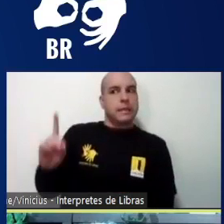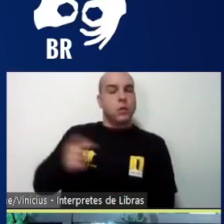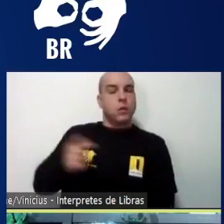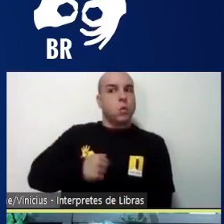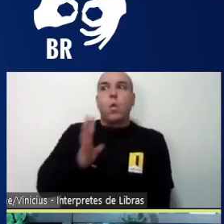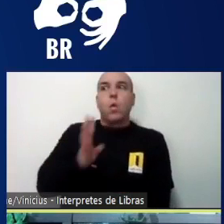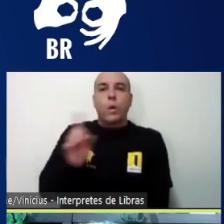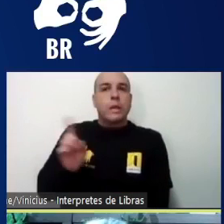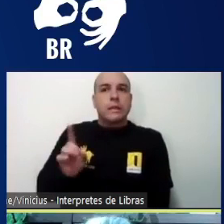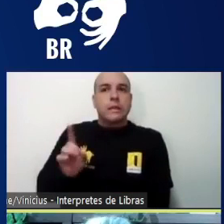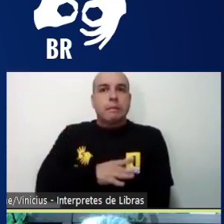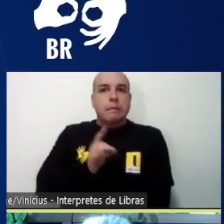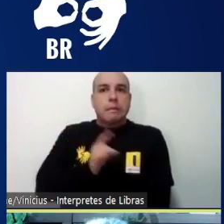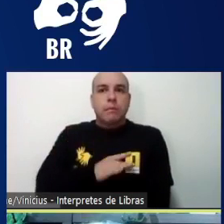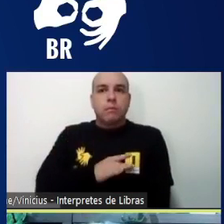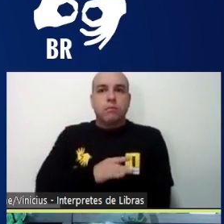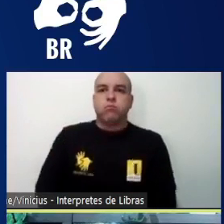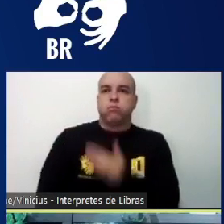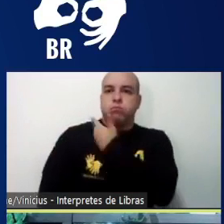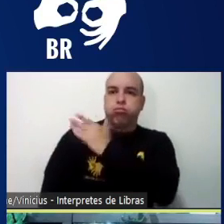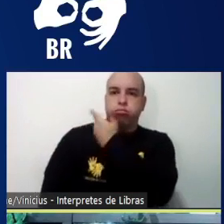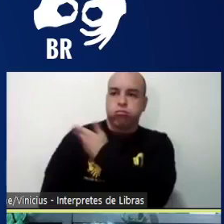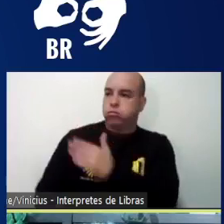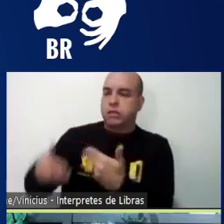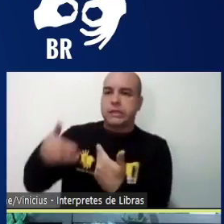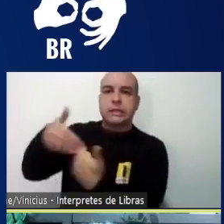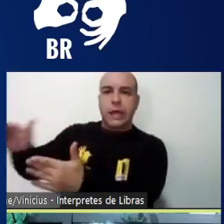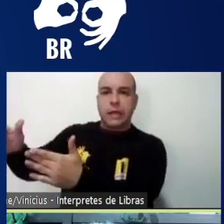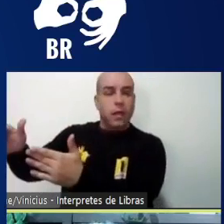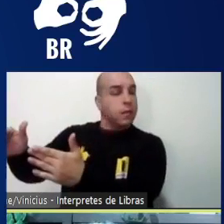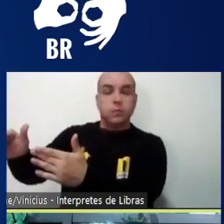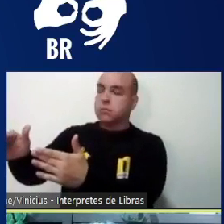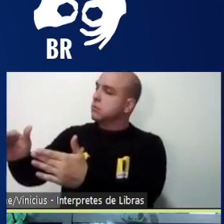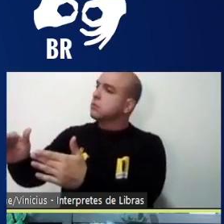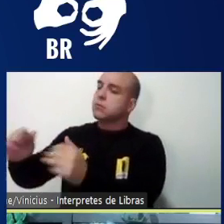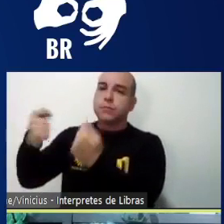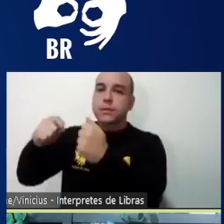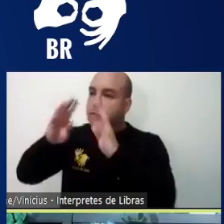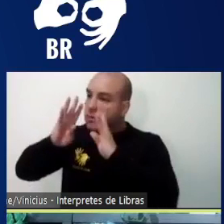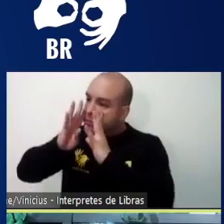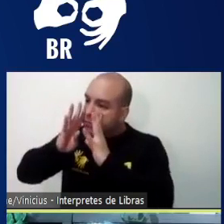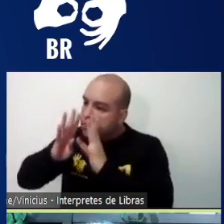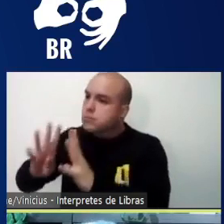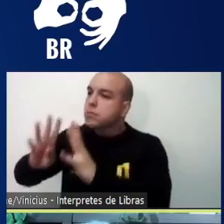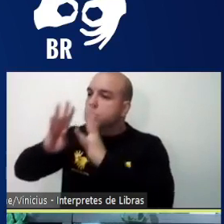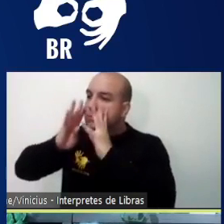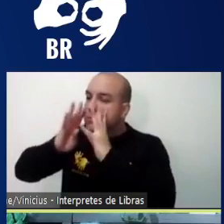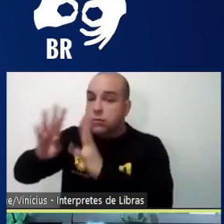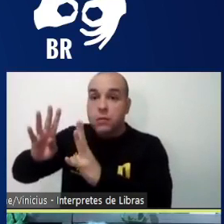Vamos crescer em muito a partir do momento que a gente possa fazer isso